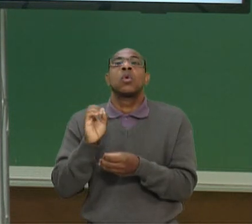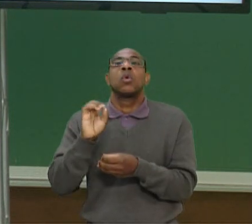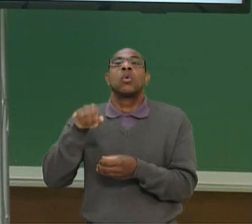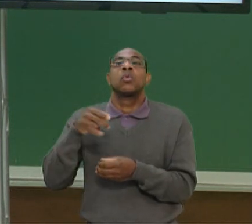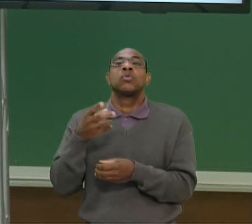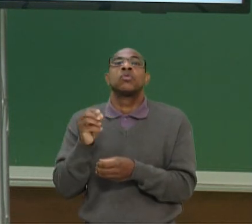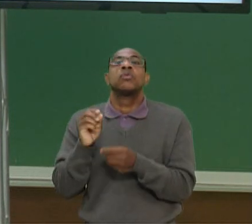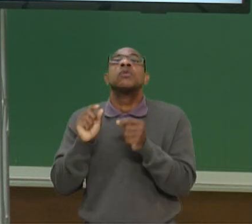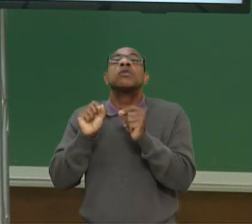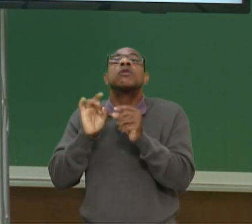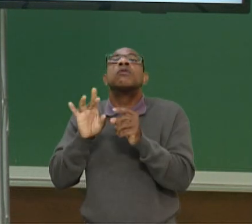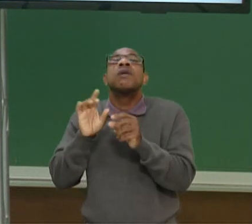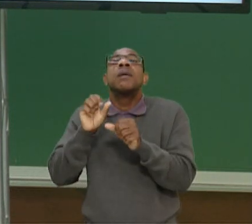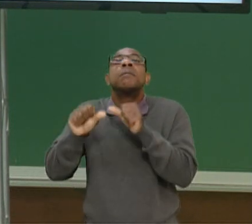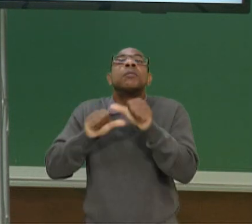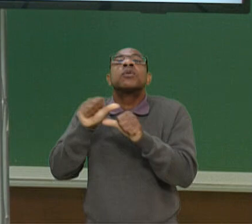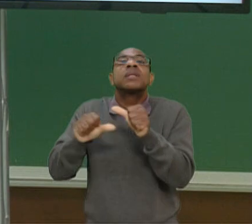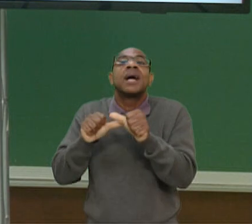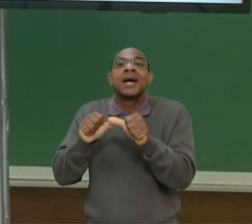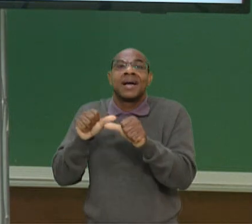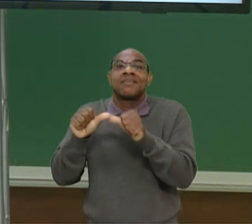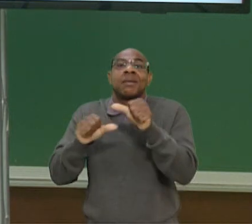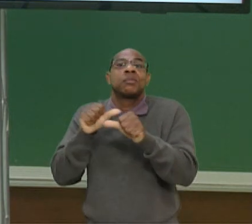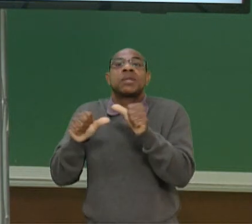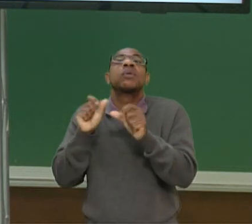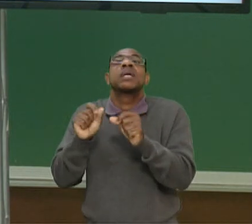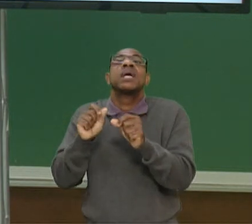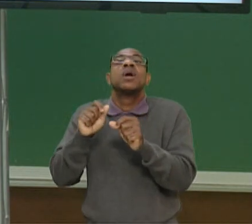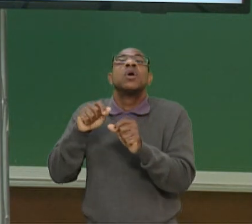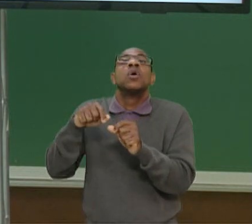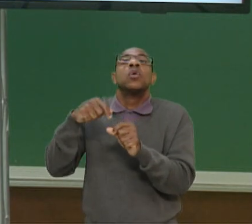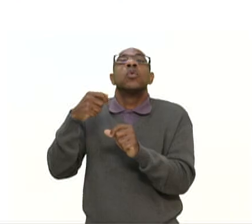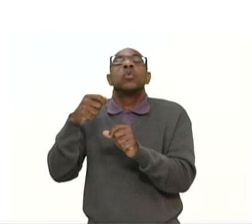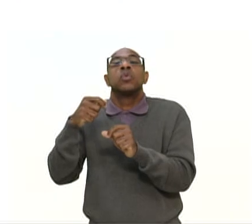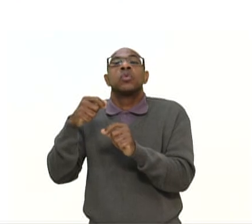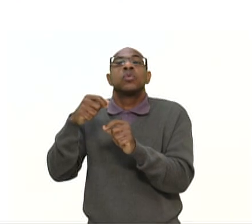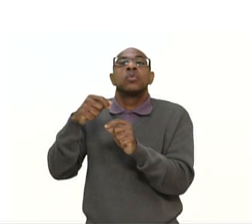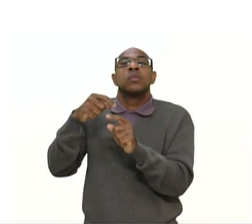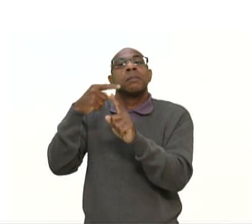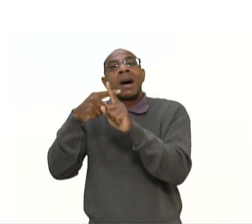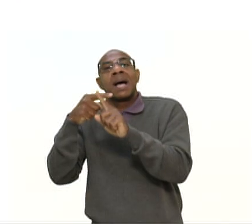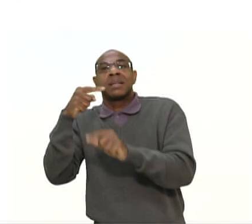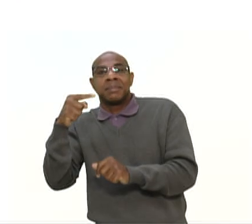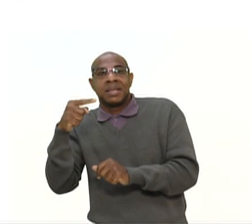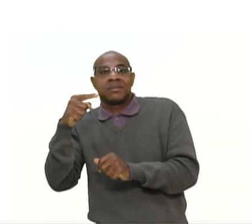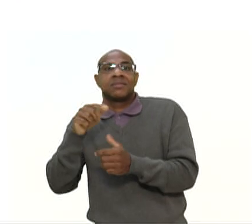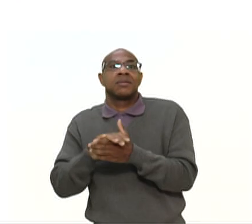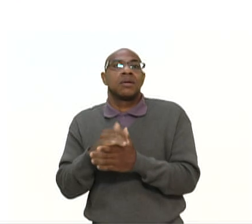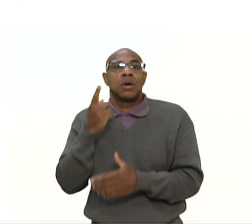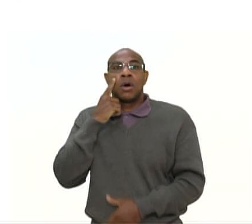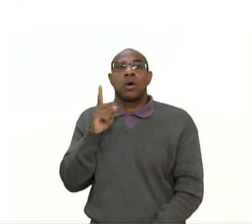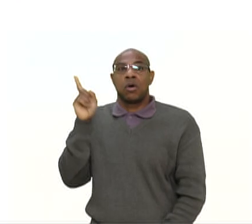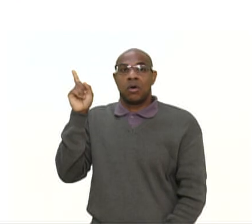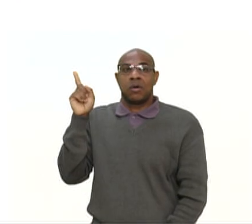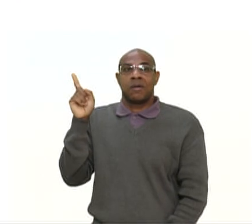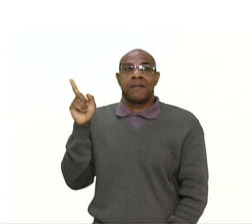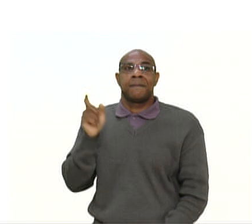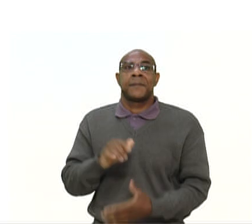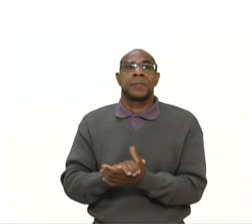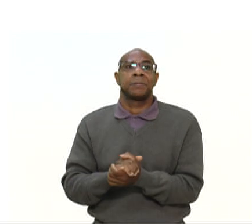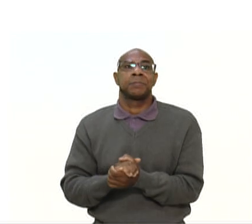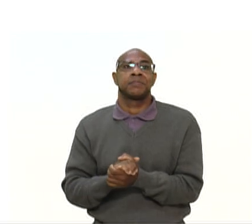gente só muda o sinal do denominador. Então multiplicando os dois, ó, vai ficar 1 menos